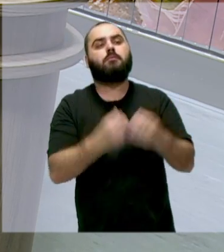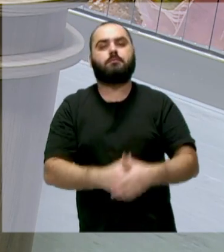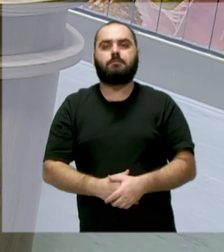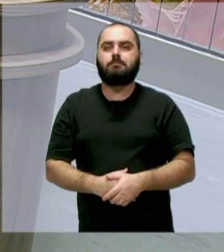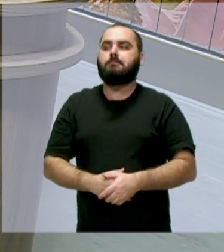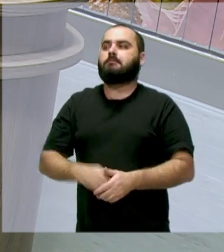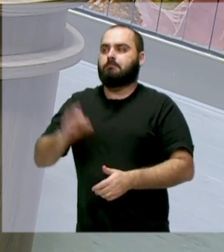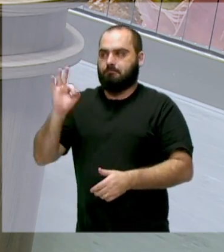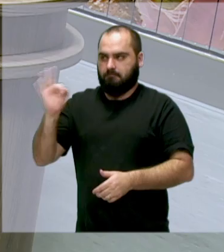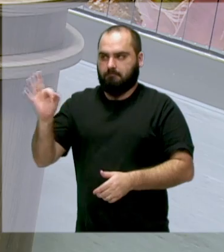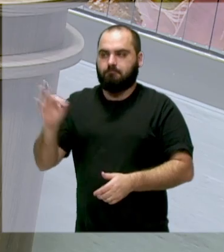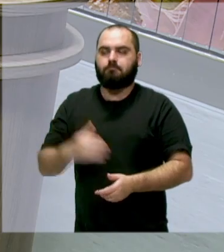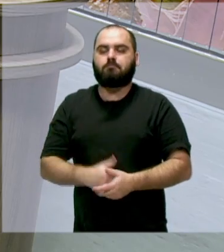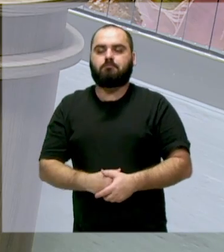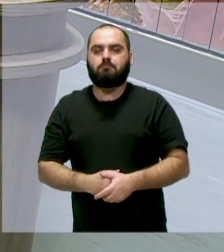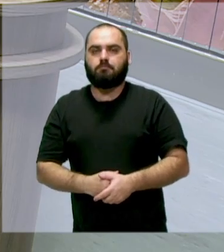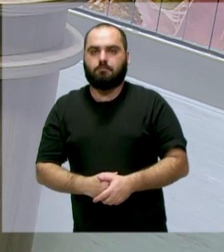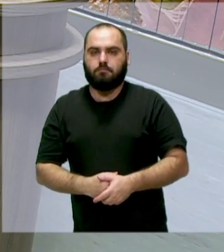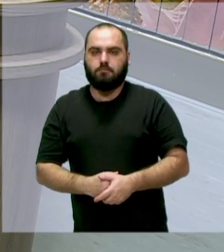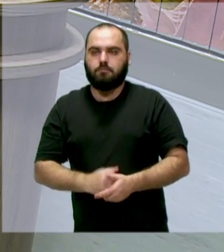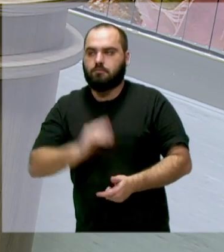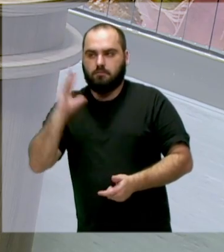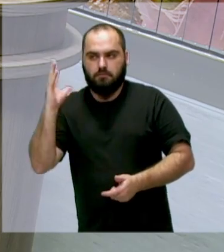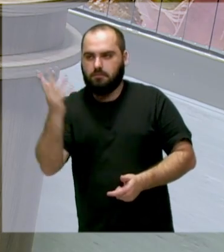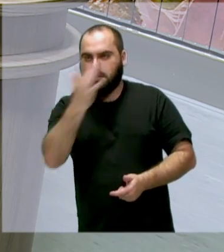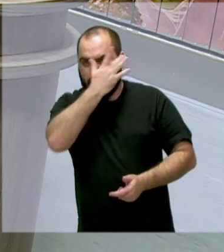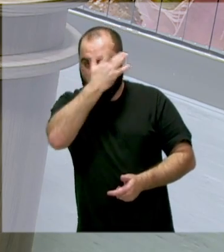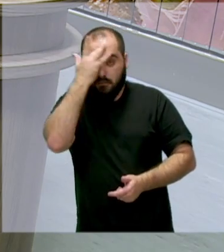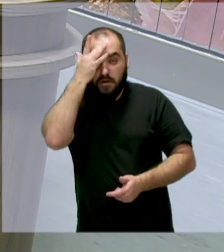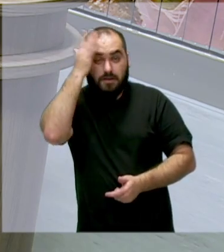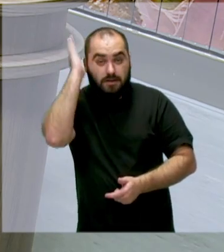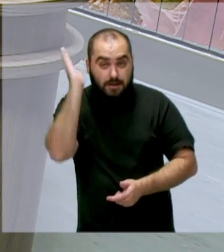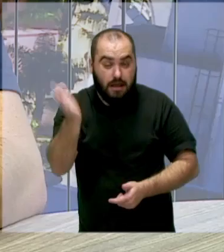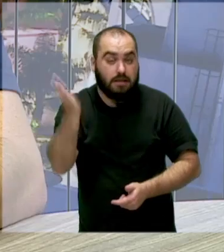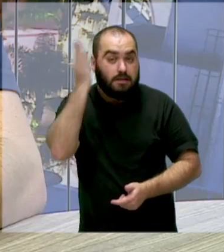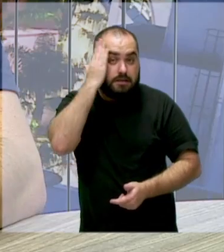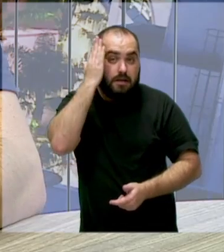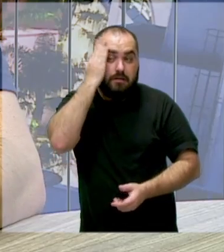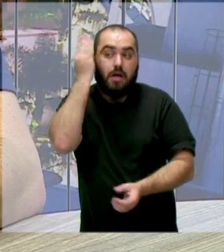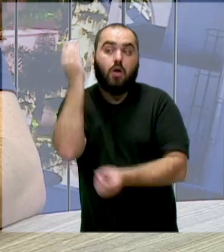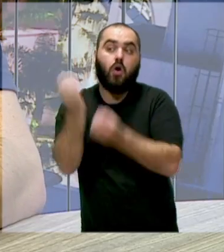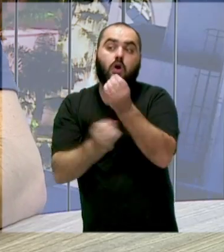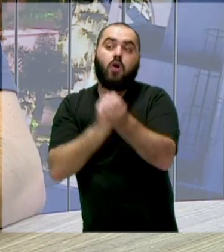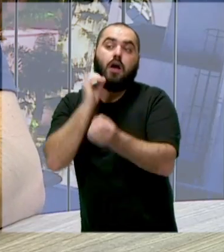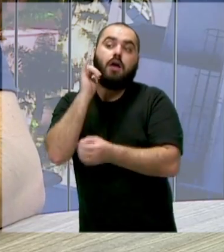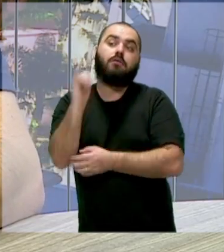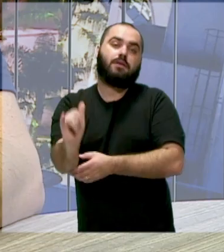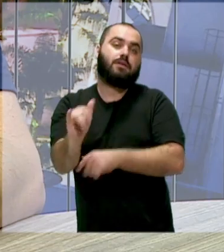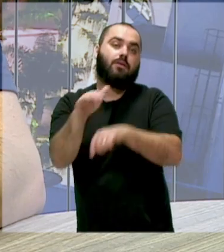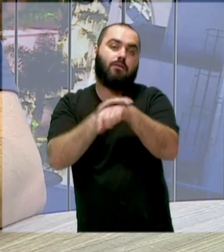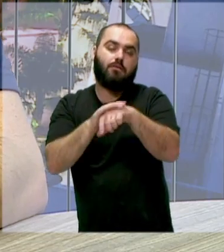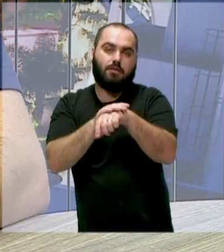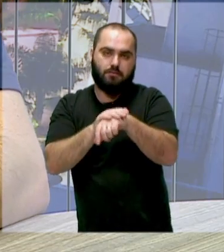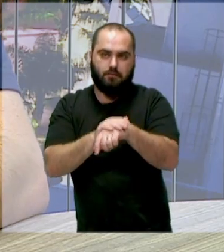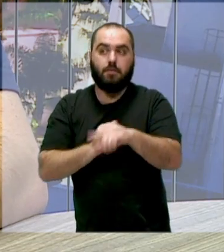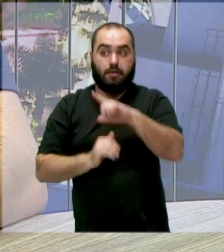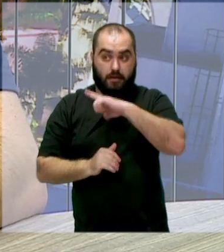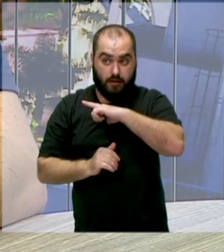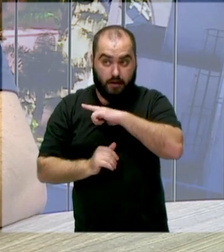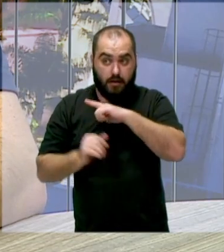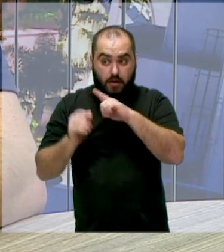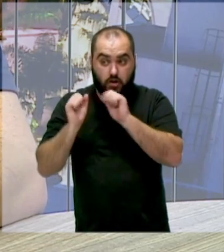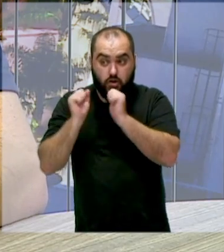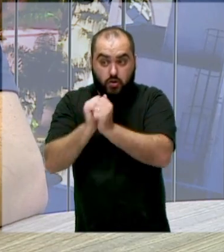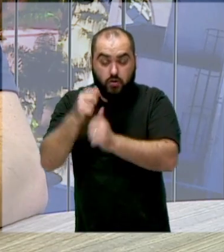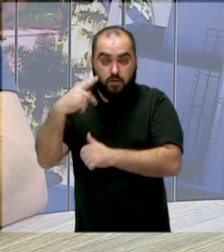agentes eles já estão orientados como é que repassa essa prevenção para o morador. eles também possuem com